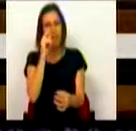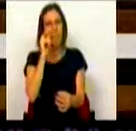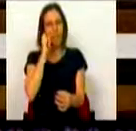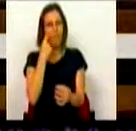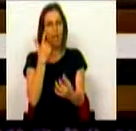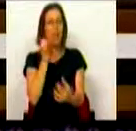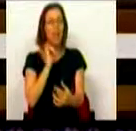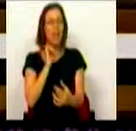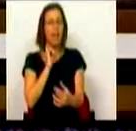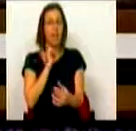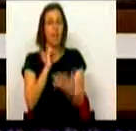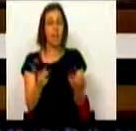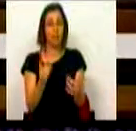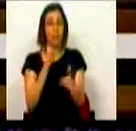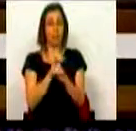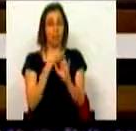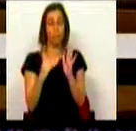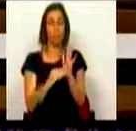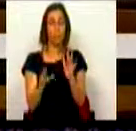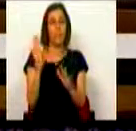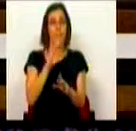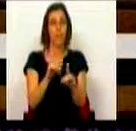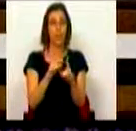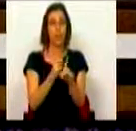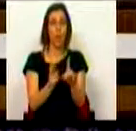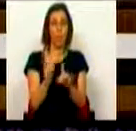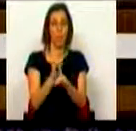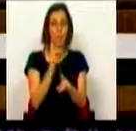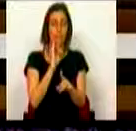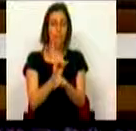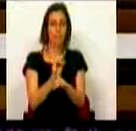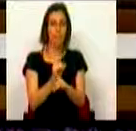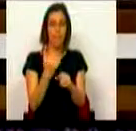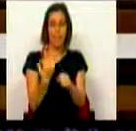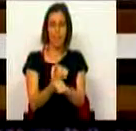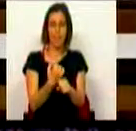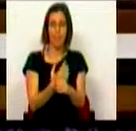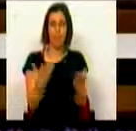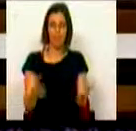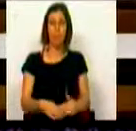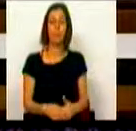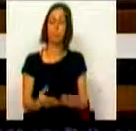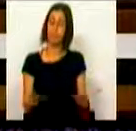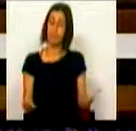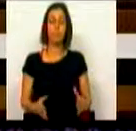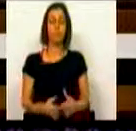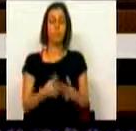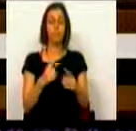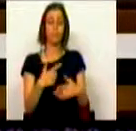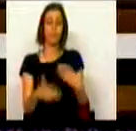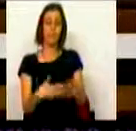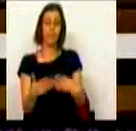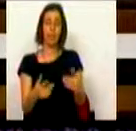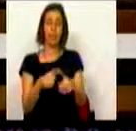Viseu ou Leiria, aqueles que registaram os maiores aumentos relativos de emprego. É, pois, uma